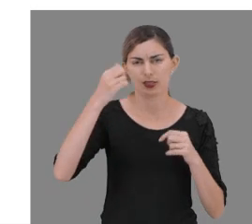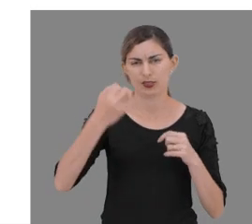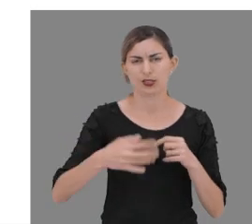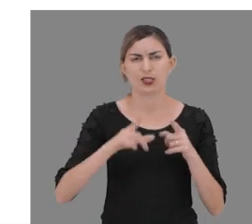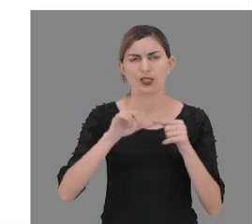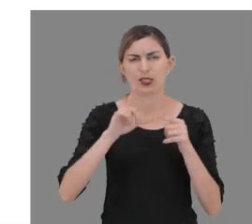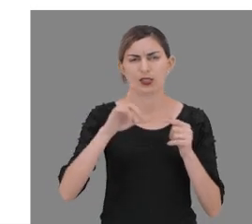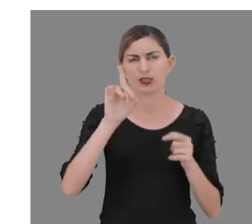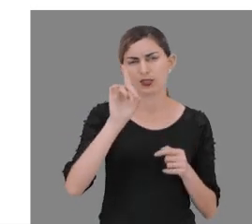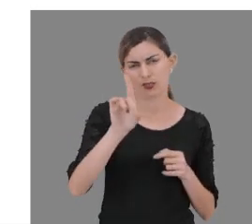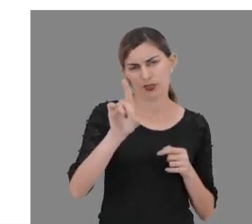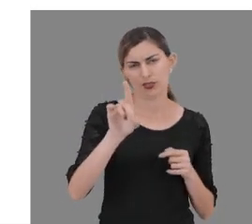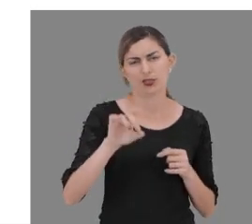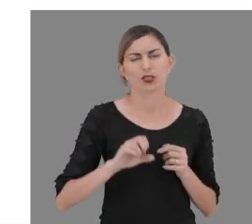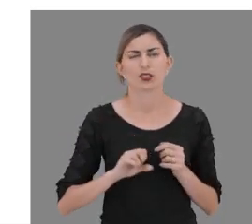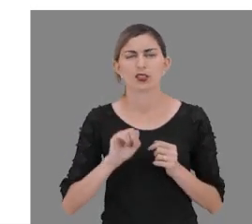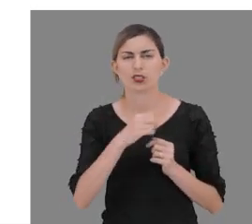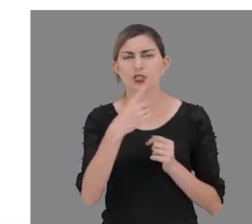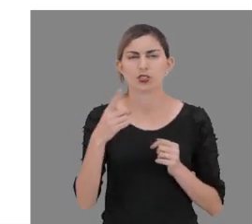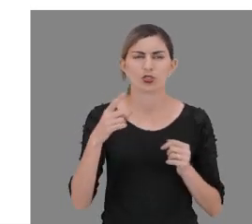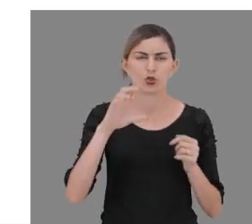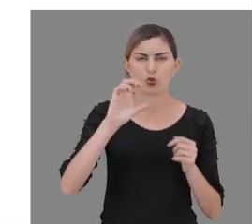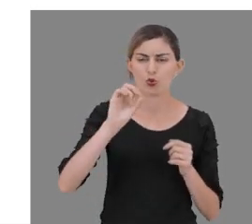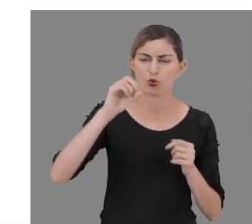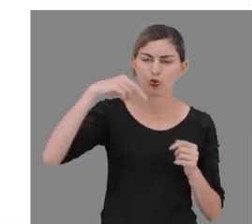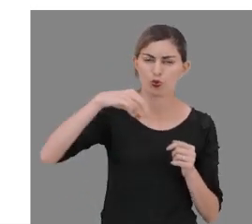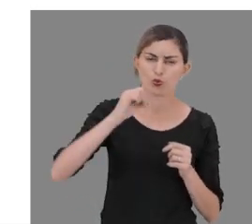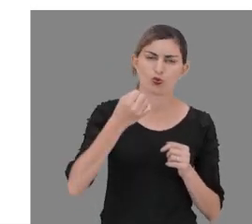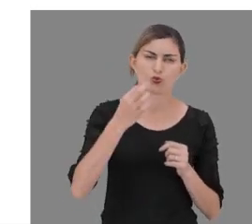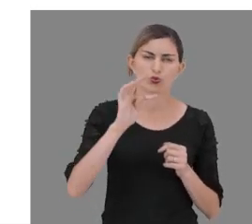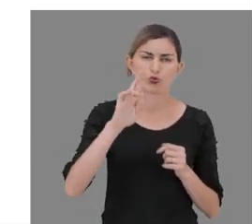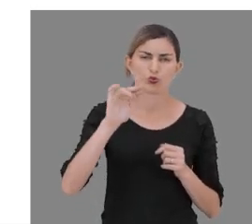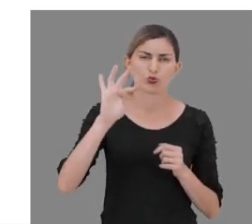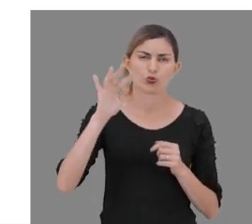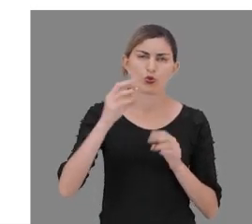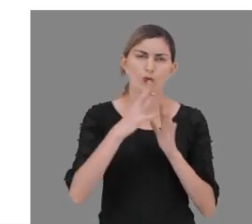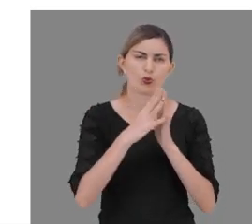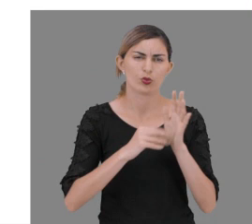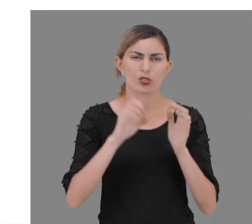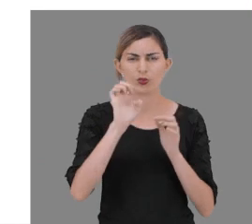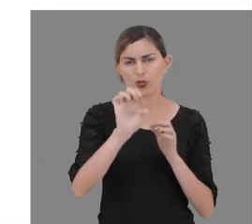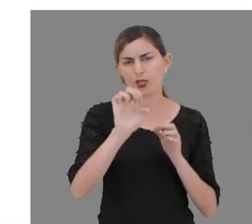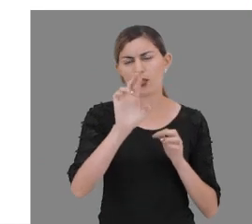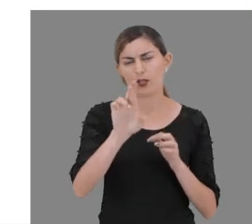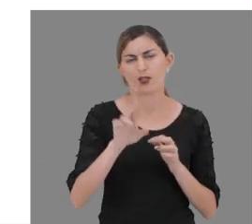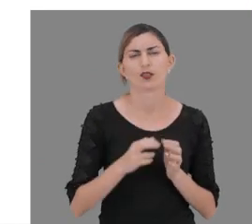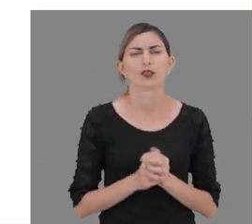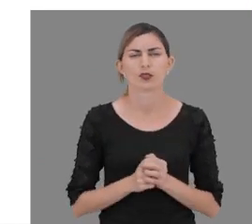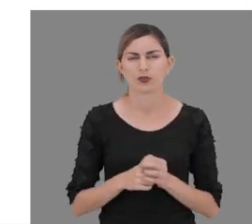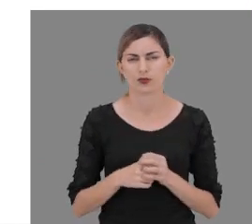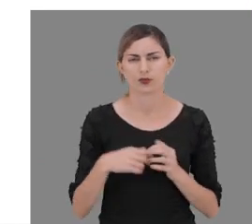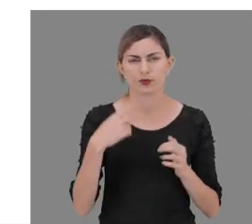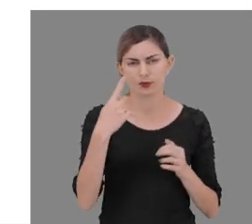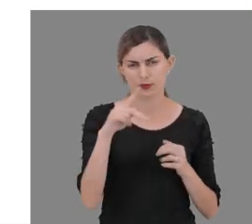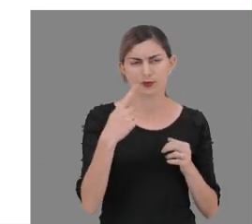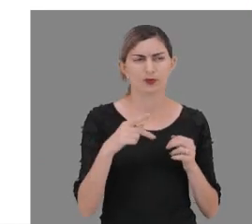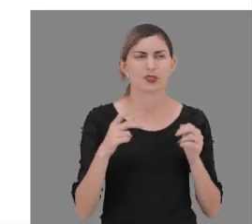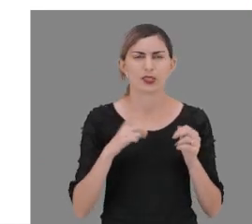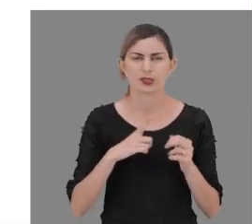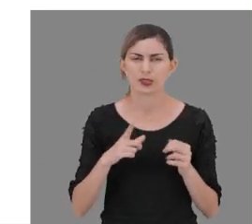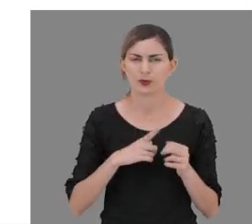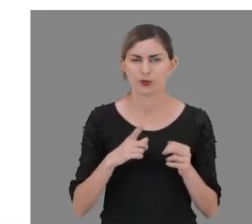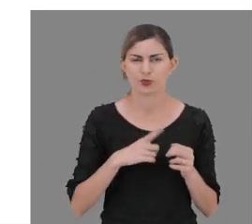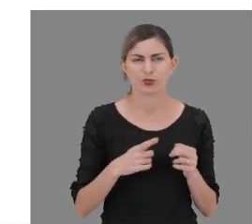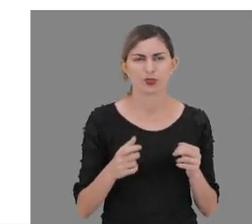campo definido pela letra D, são os construtores do modelo ER. Nesse